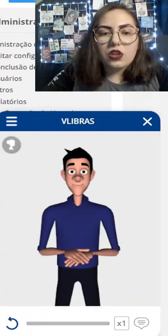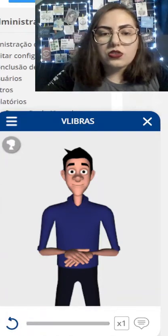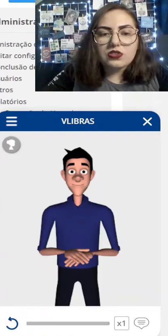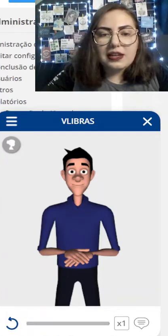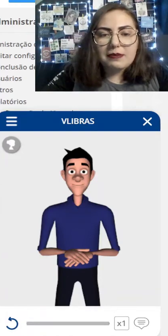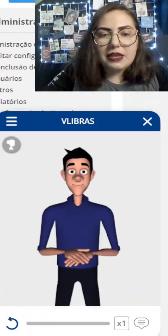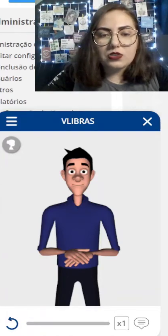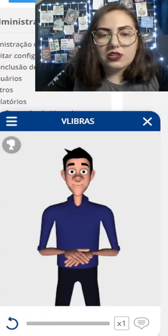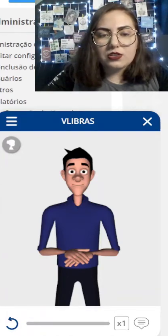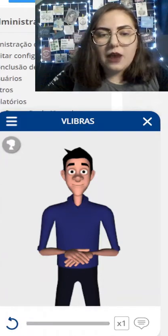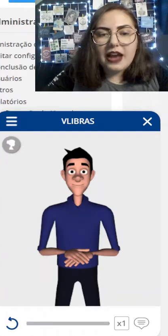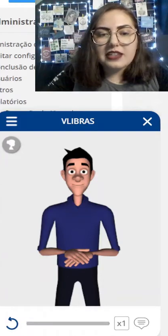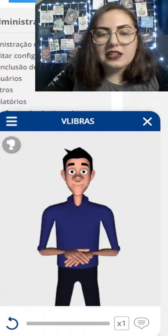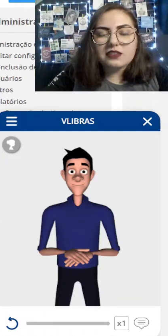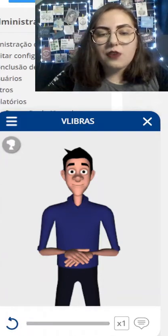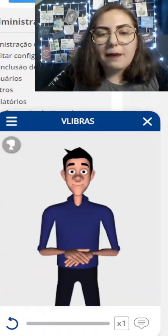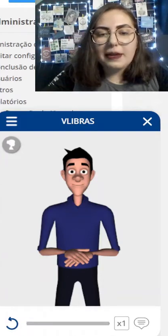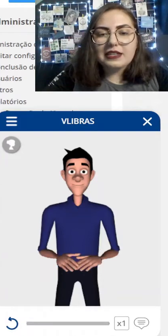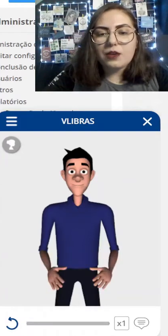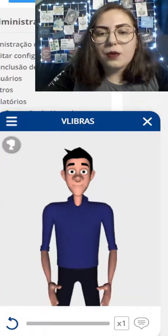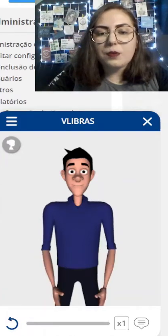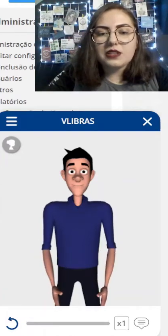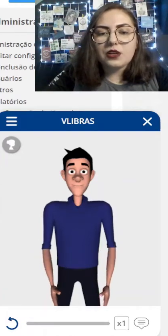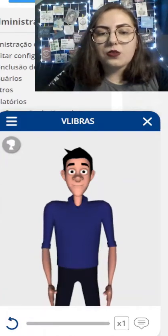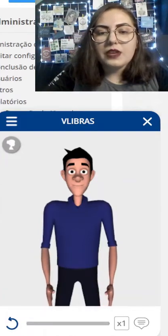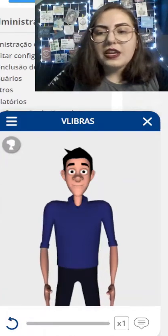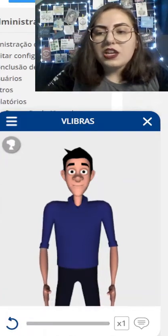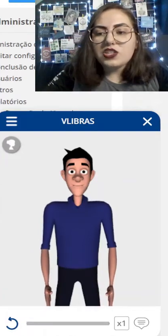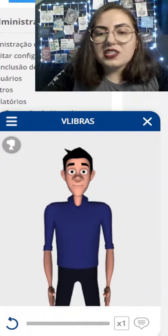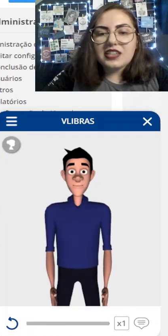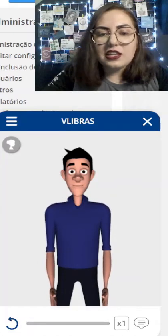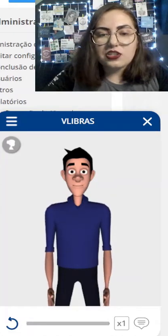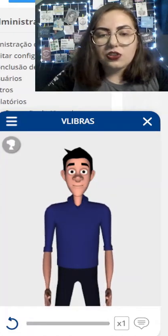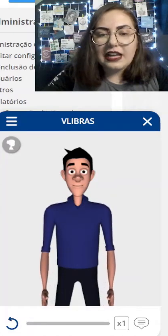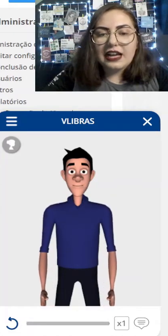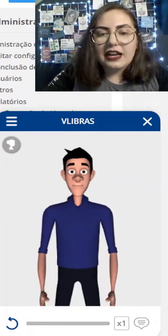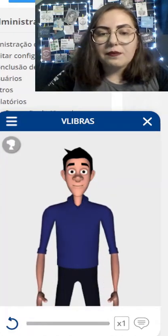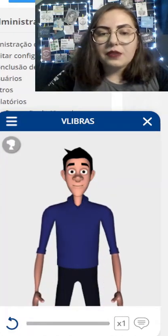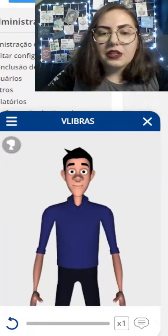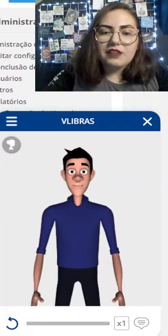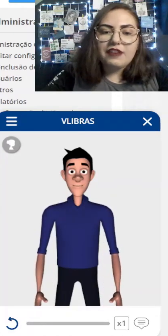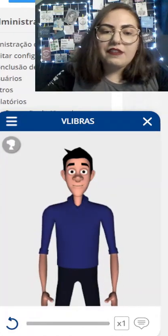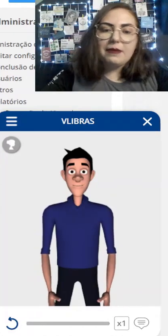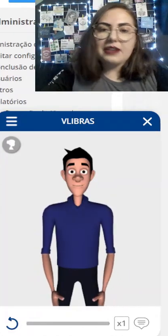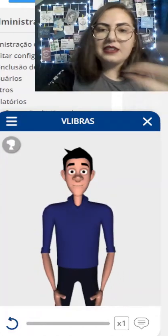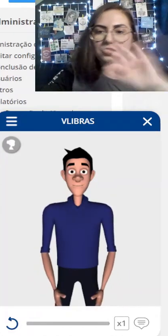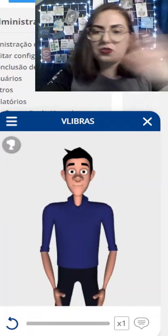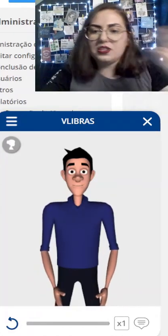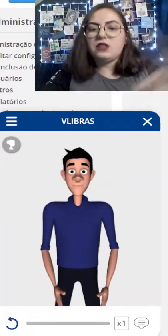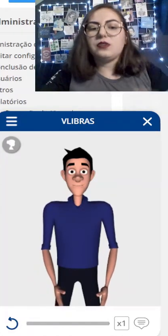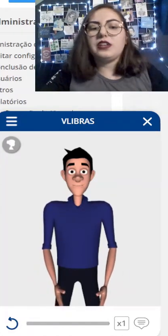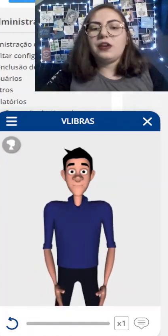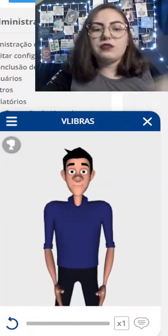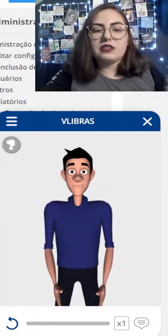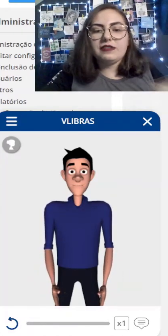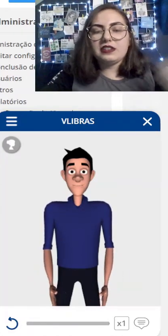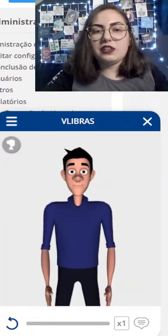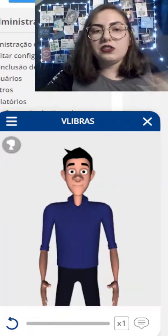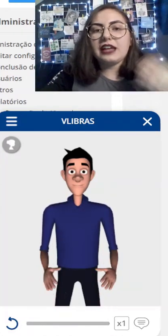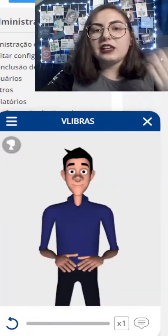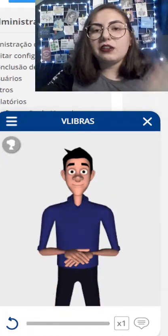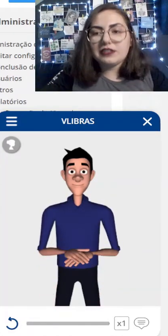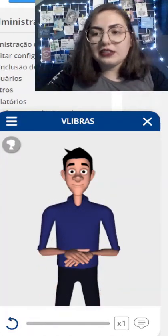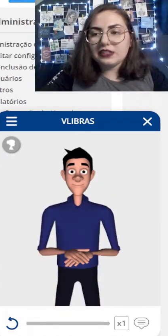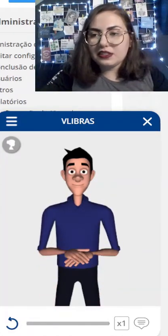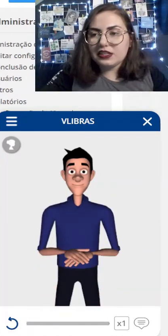os nossos elementos textuais eles vão aparecer uma opção de selecionar e vai ficar mais azulzinho O que é onde